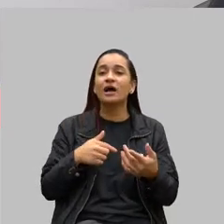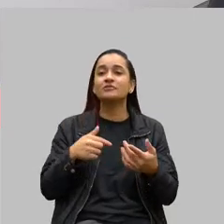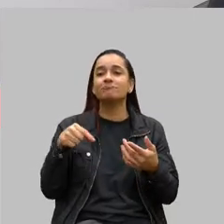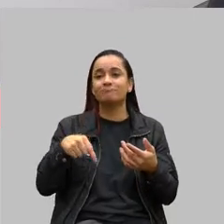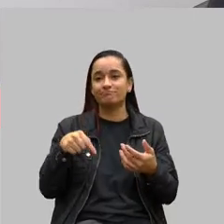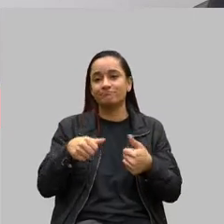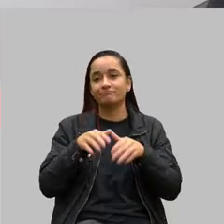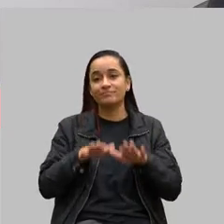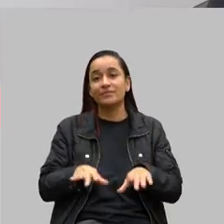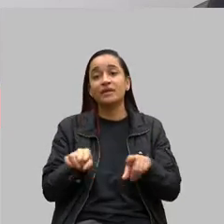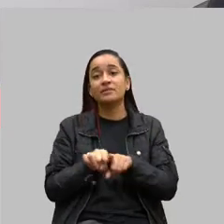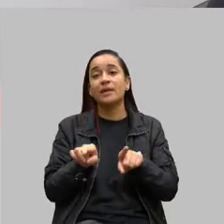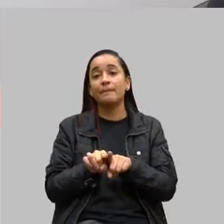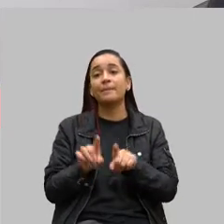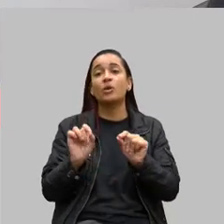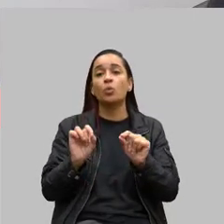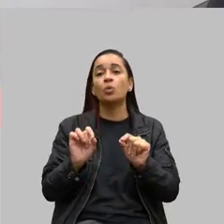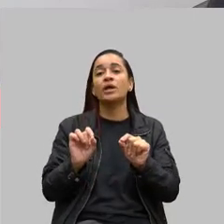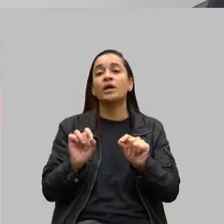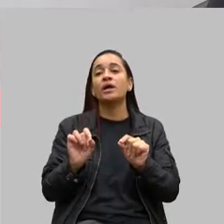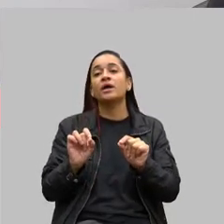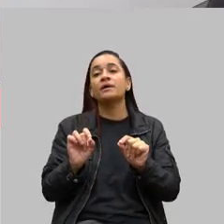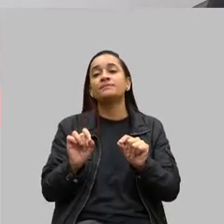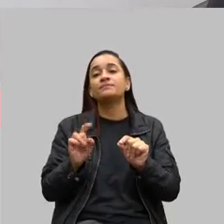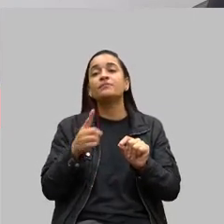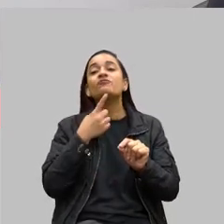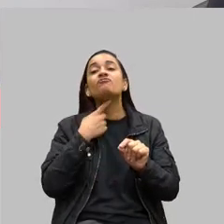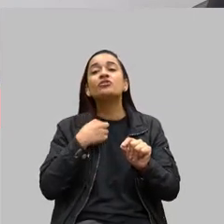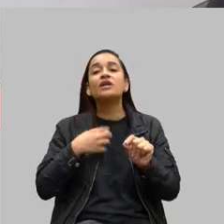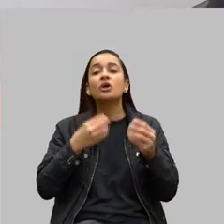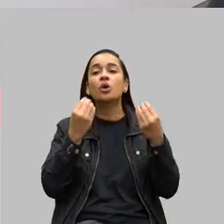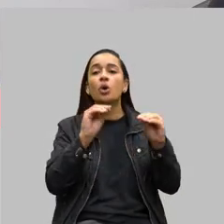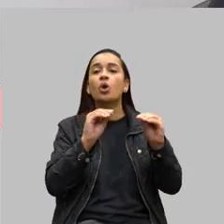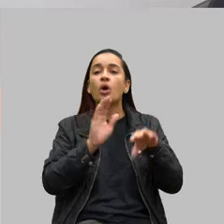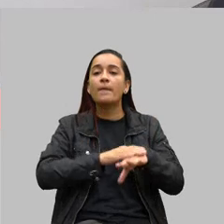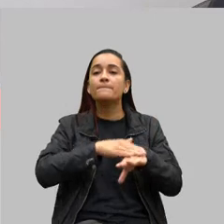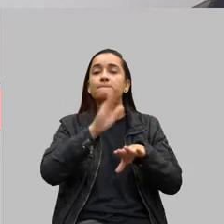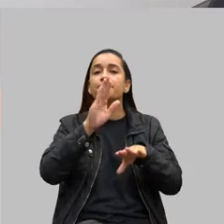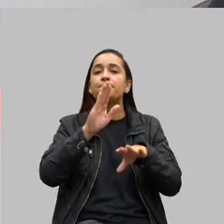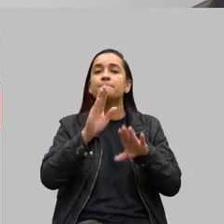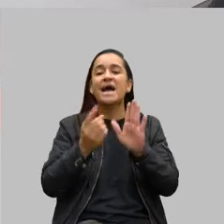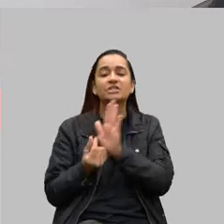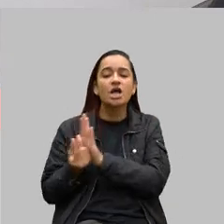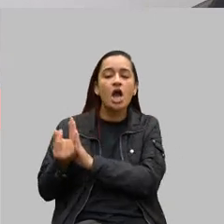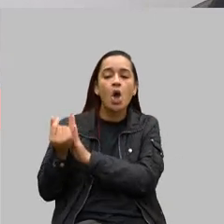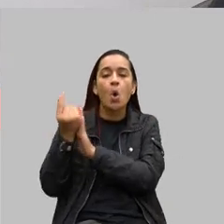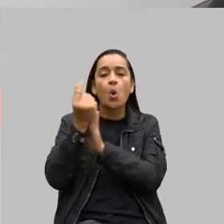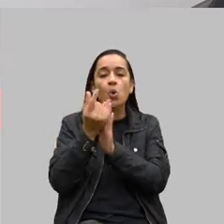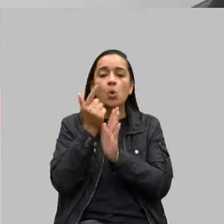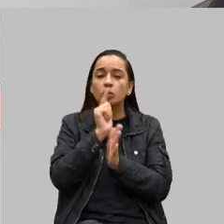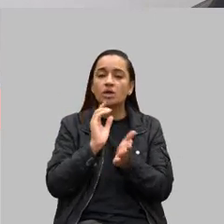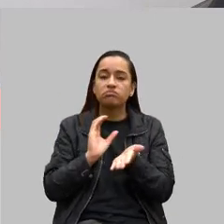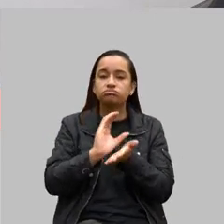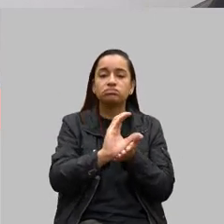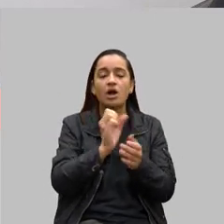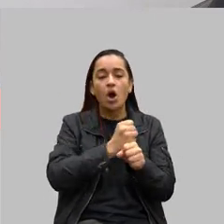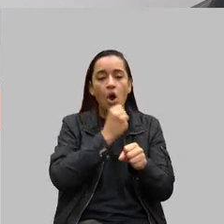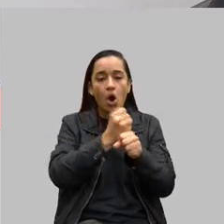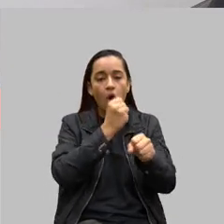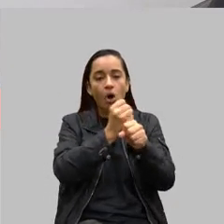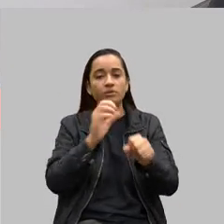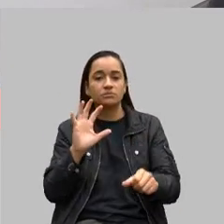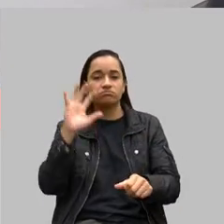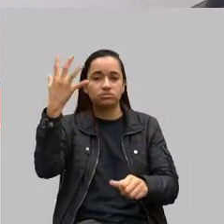e a vontade de tá colocando cada vez mais recursos para que as obras que a gente tanto precisa sejam